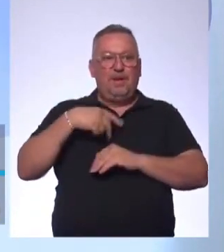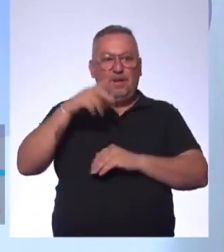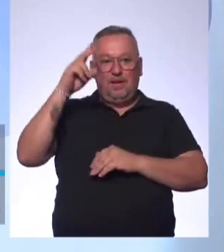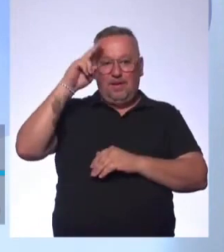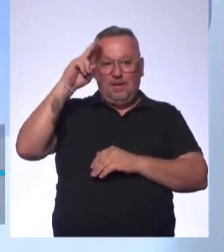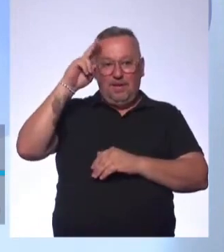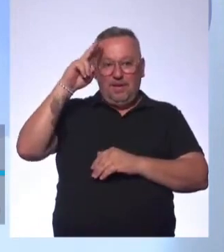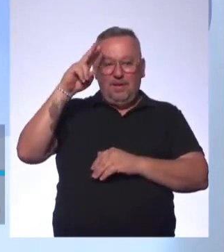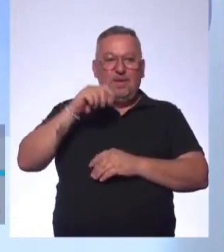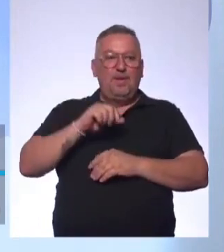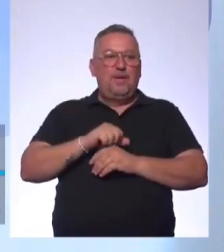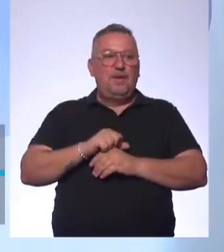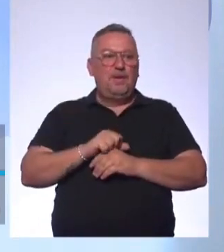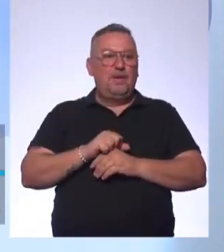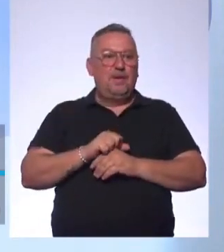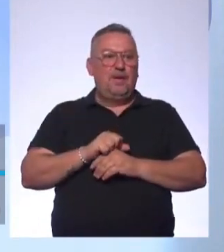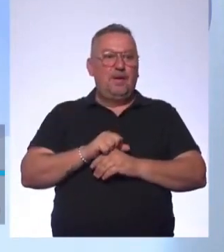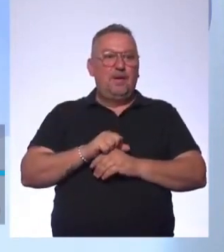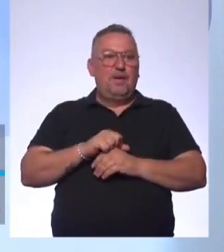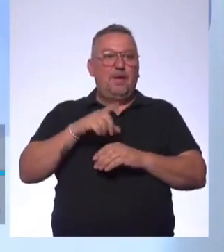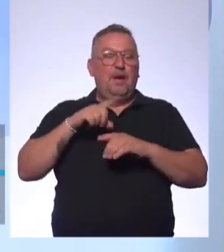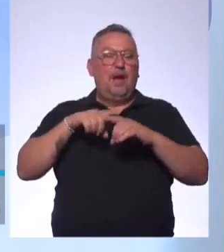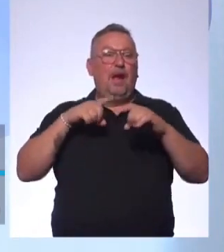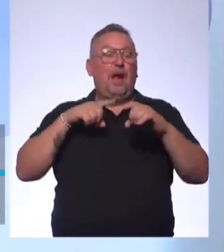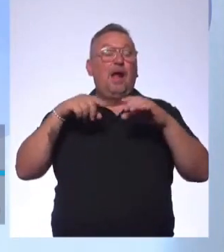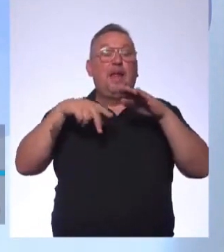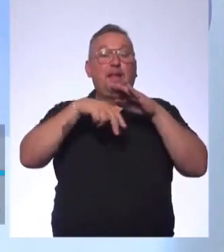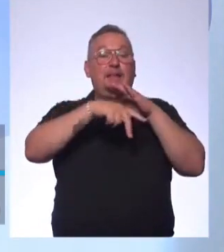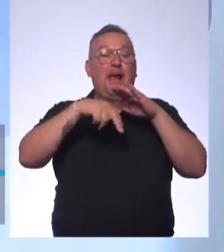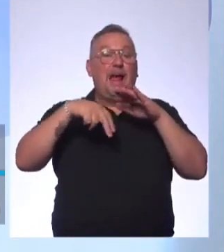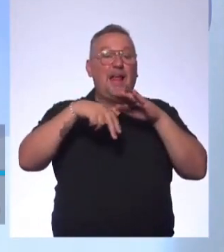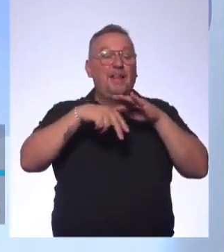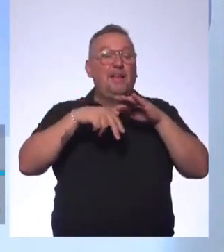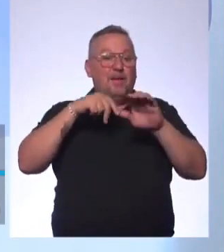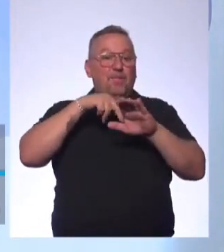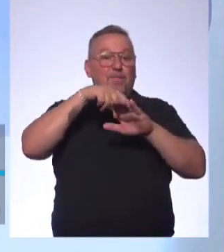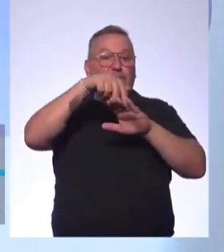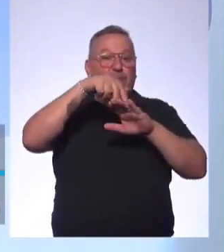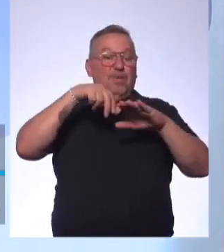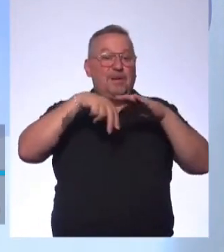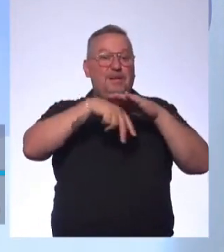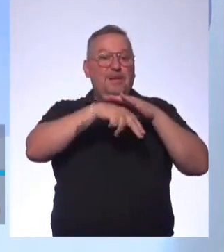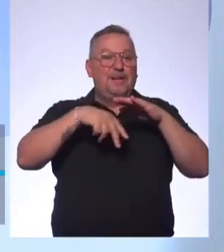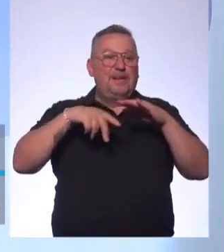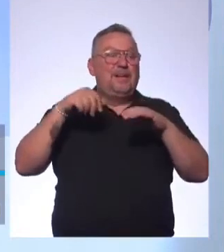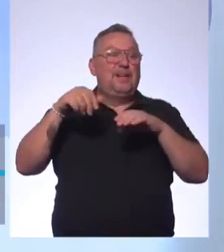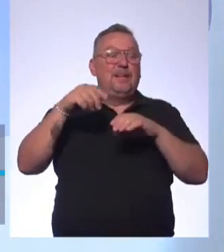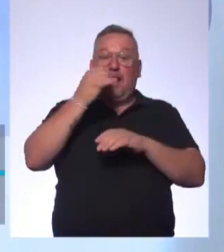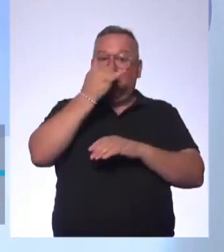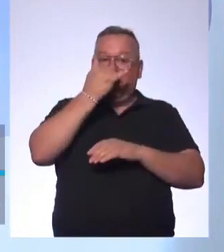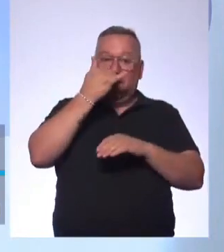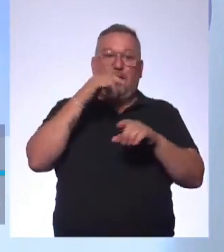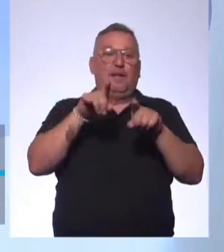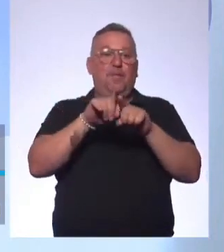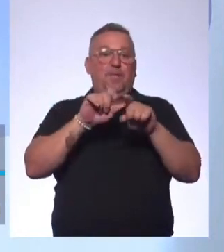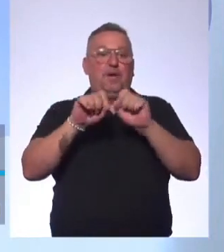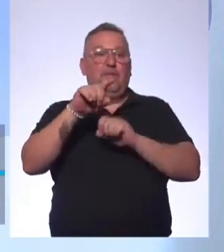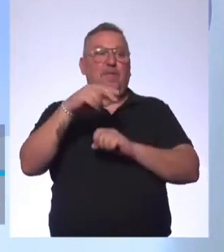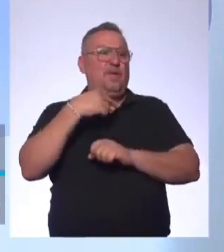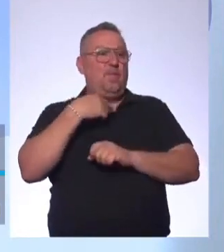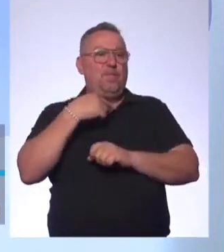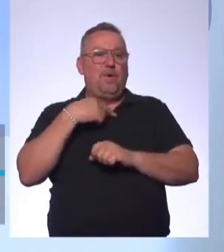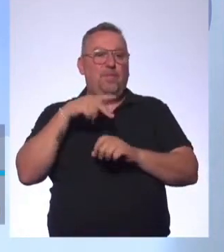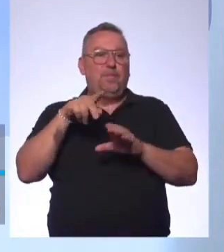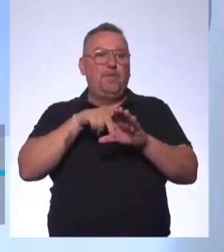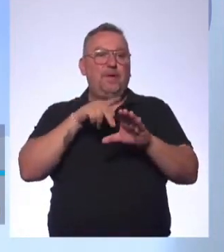não pode passar debaixo da escada, que dá azar, né, se tem escada na rua, que você não pode